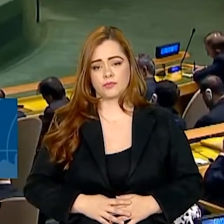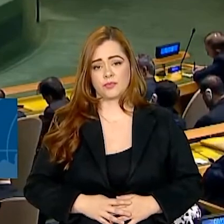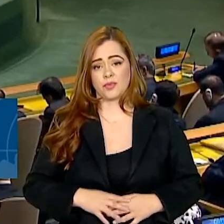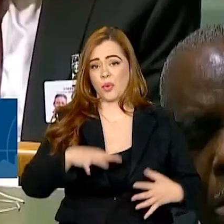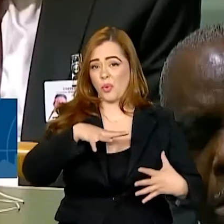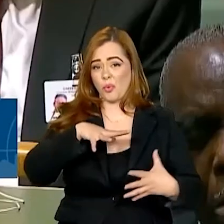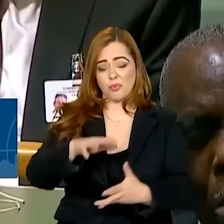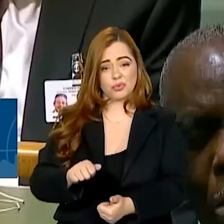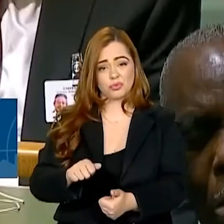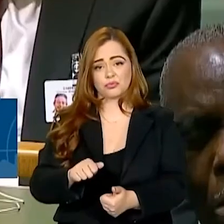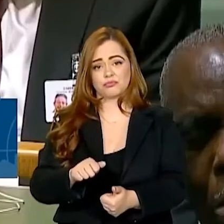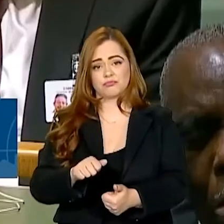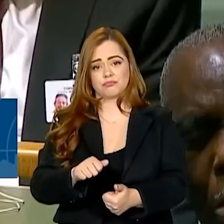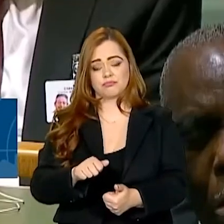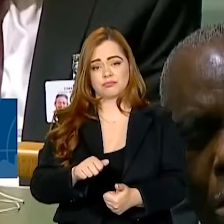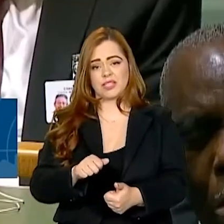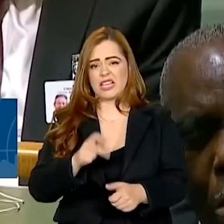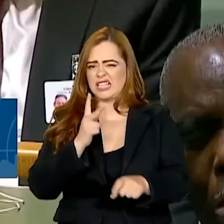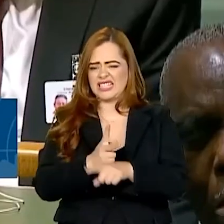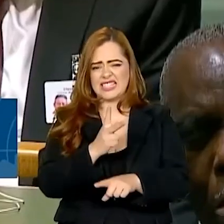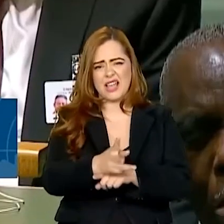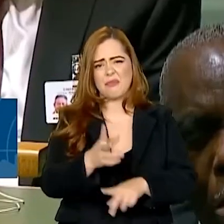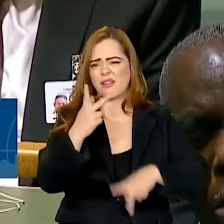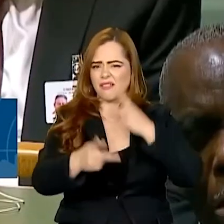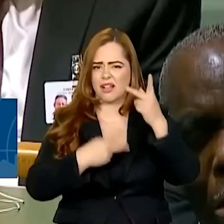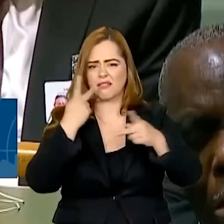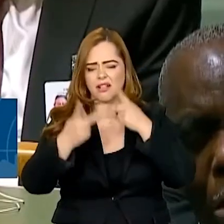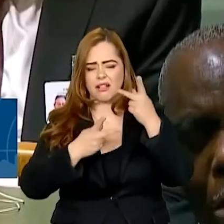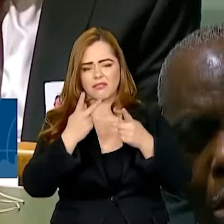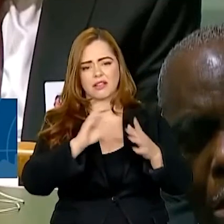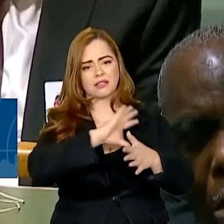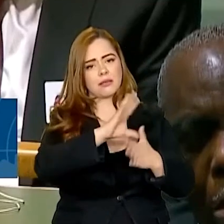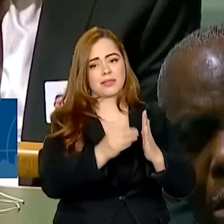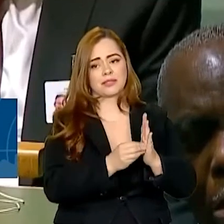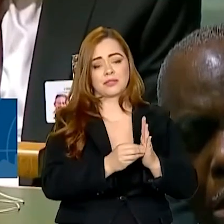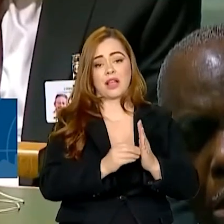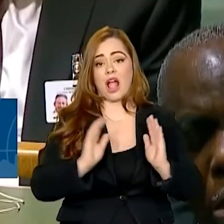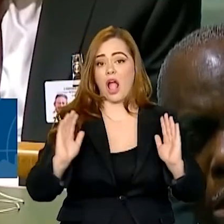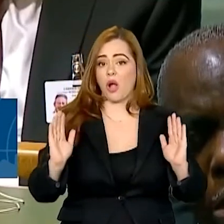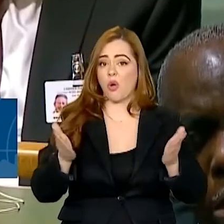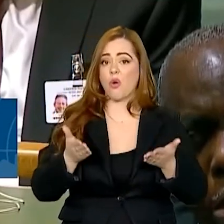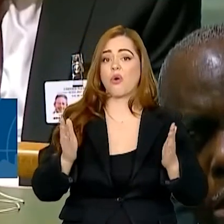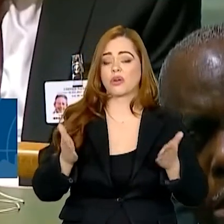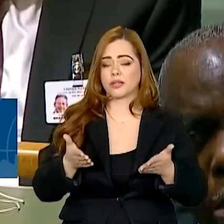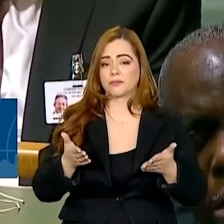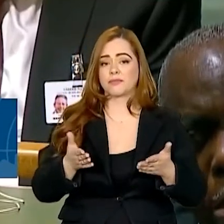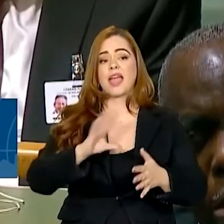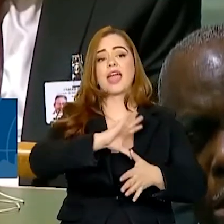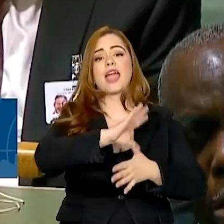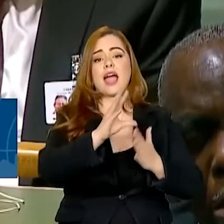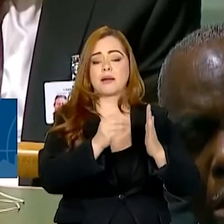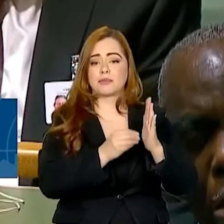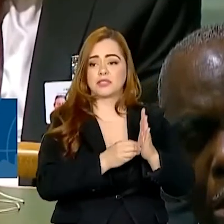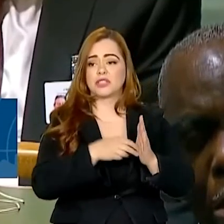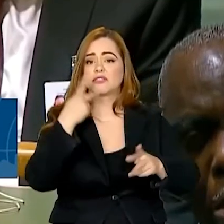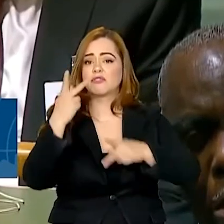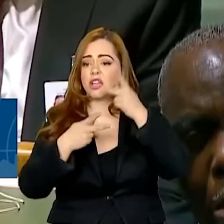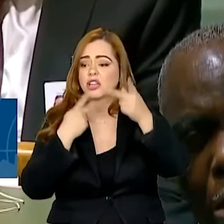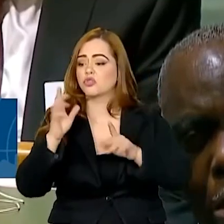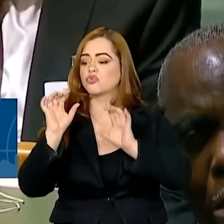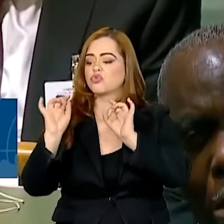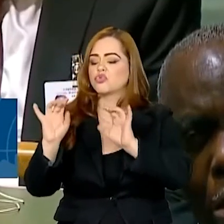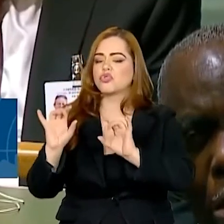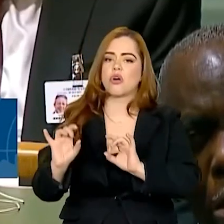O mundo inteiro sempre falou da Amazônia. Agora é a Amazônia que está falando por si